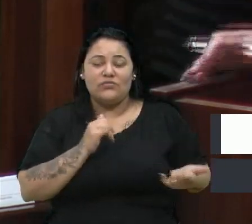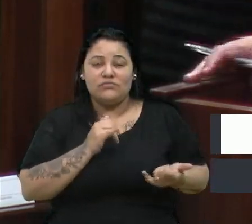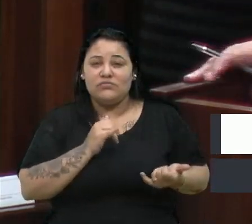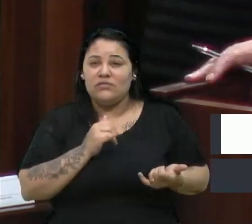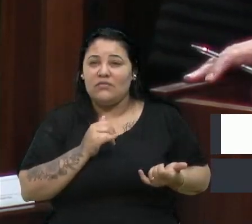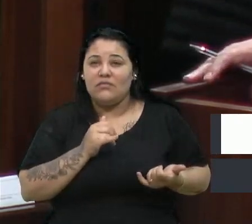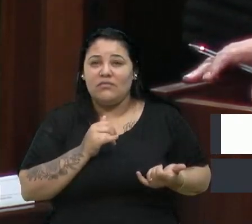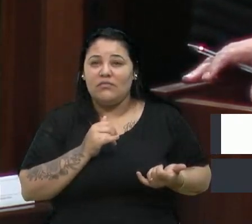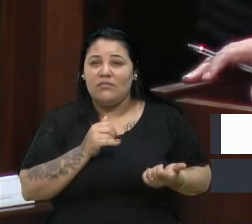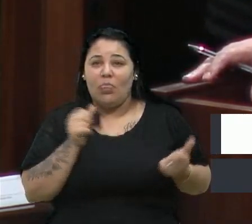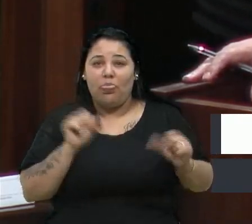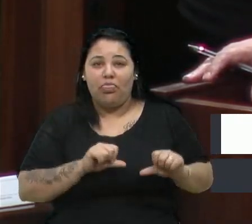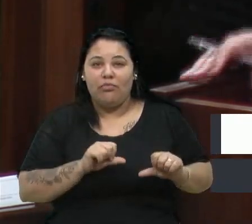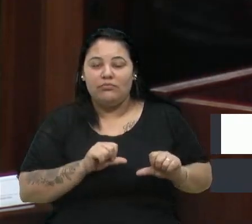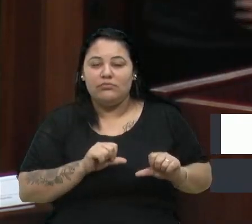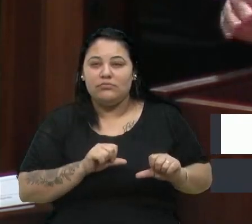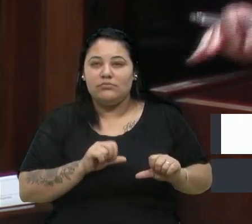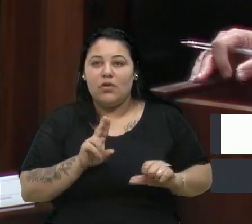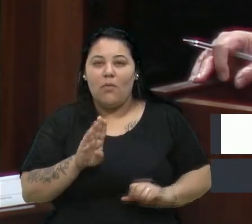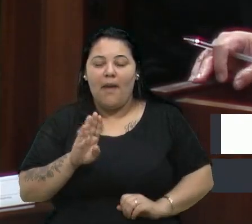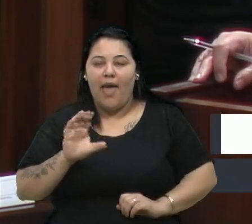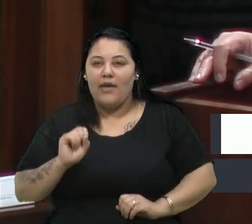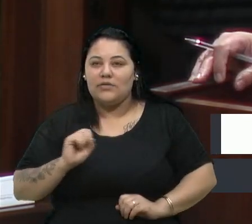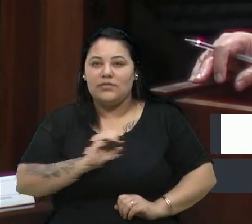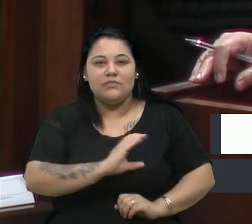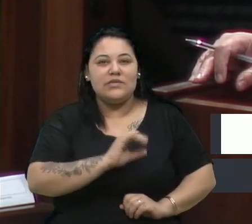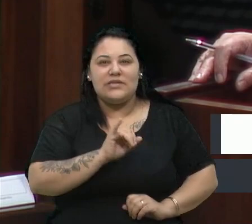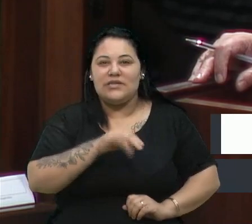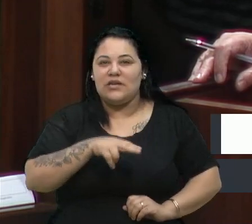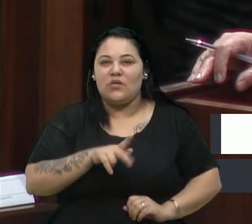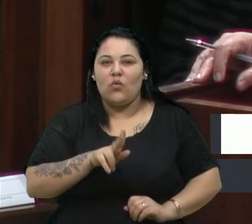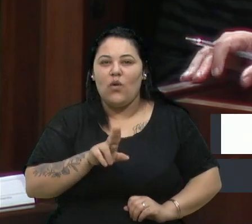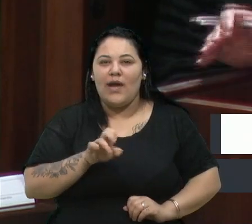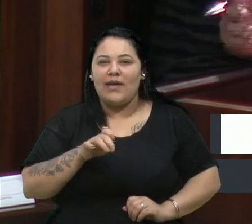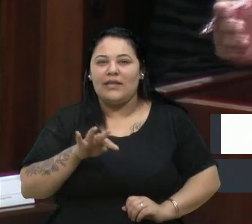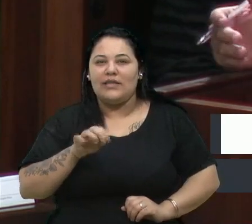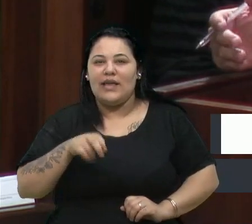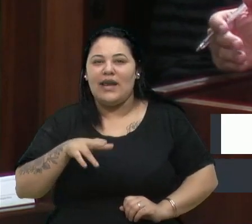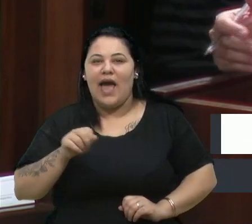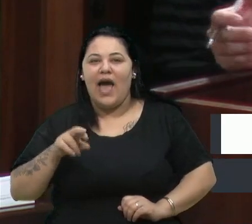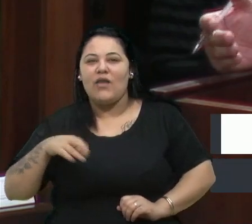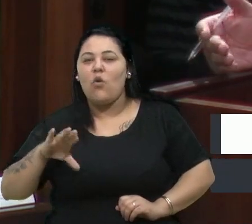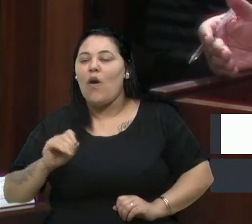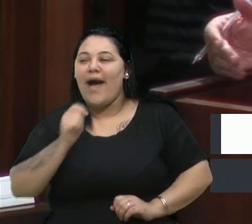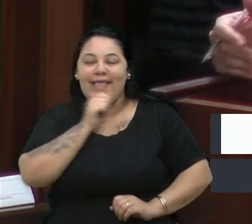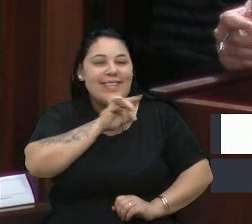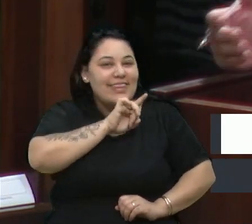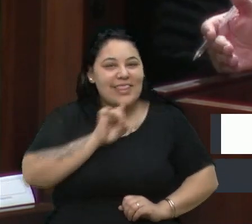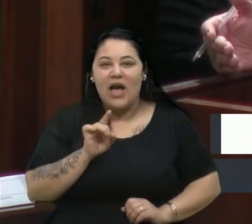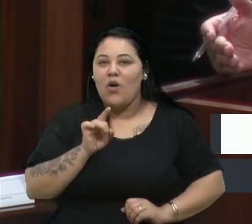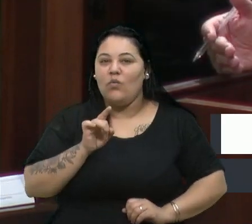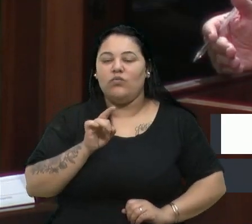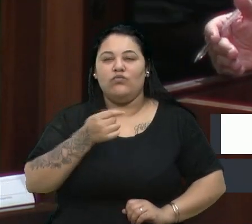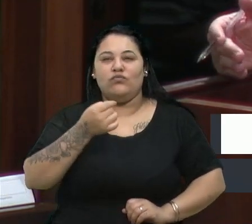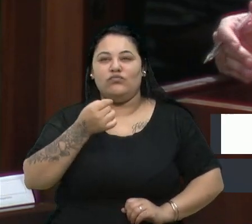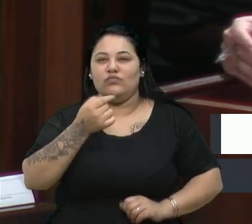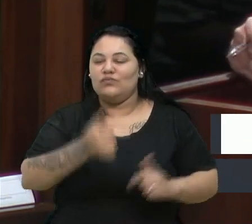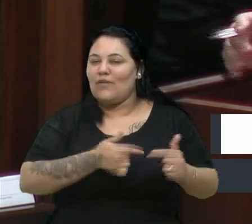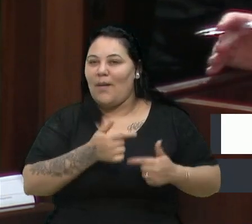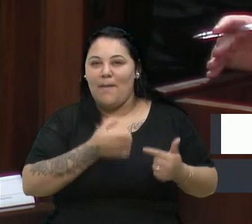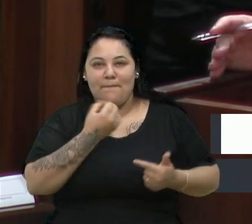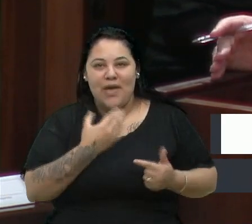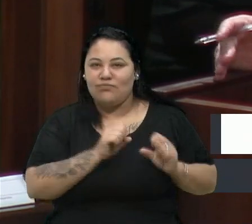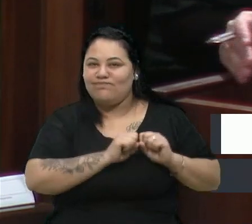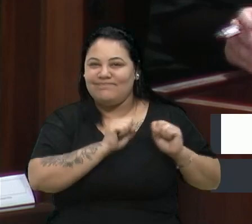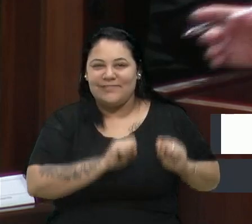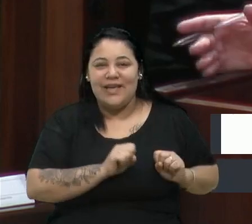na UBS do Cinquentenário. Continua não funcionando. E o Conselho Local já apurou isso, já falou sobre isso,